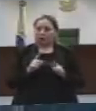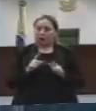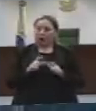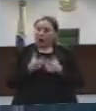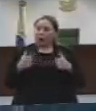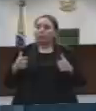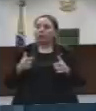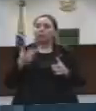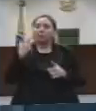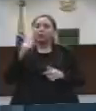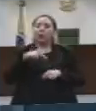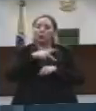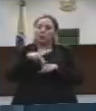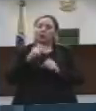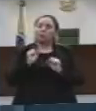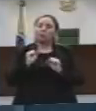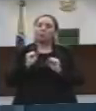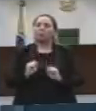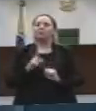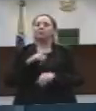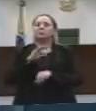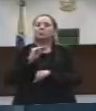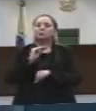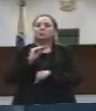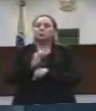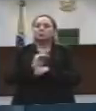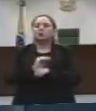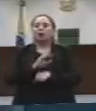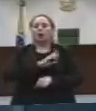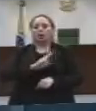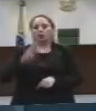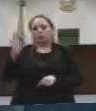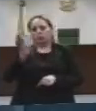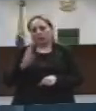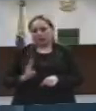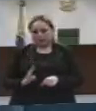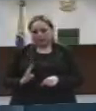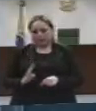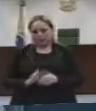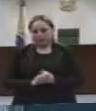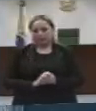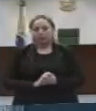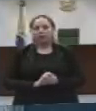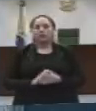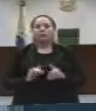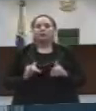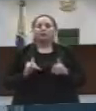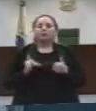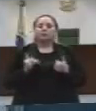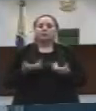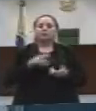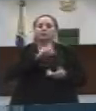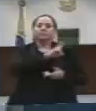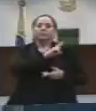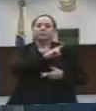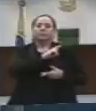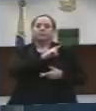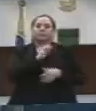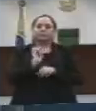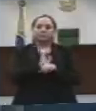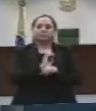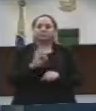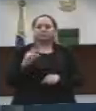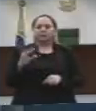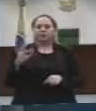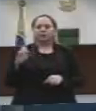possa resguardar a religião no Brasil e aí tá o interessante ou seja compete ao estado em todos os seus níveis federal